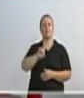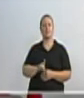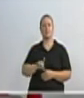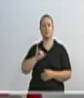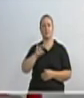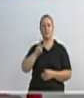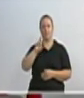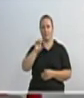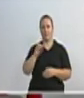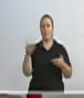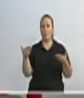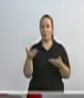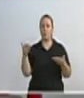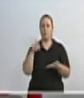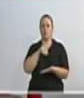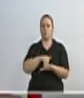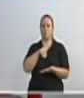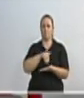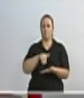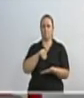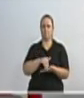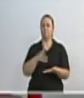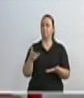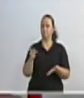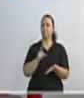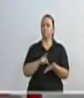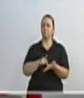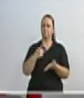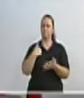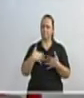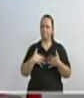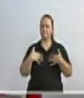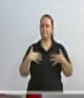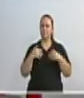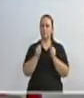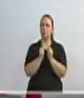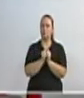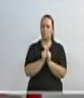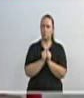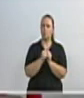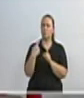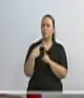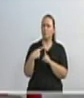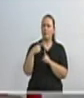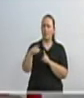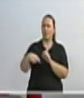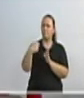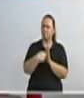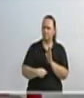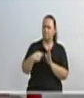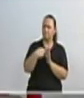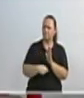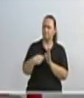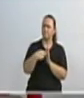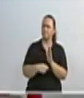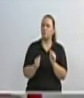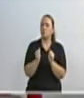pasta, na qual eu tenho muito orgulho de tê-lo já desde aquela época como diretor, travando batalhas a respeito da defesa do consumidor, nós,